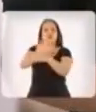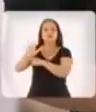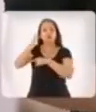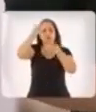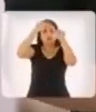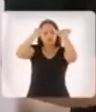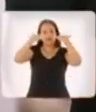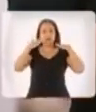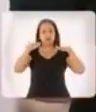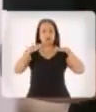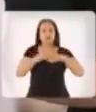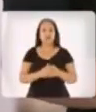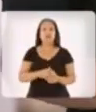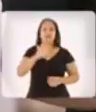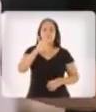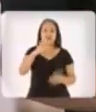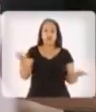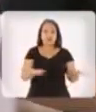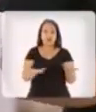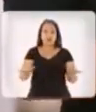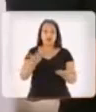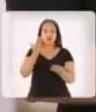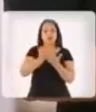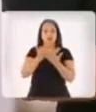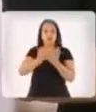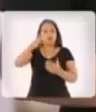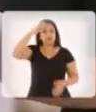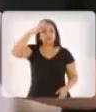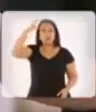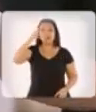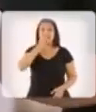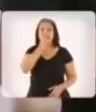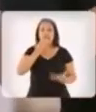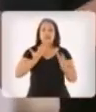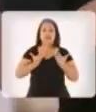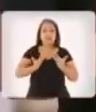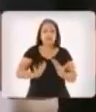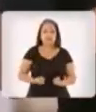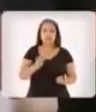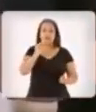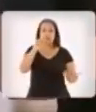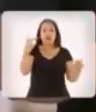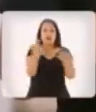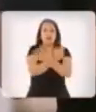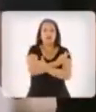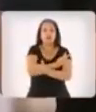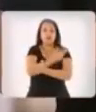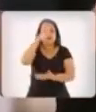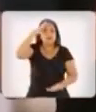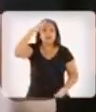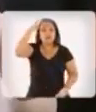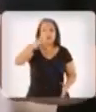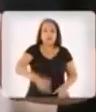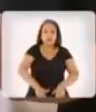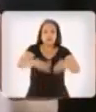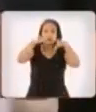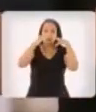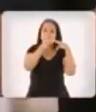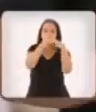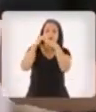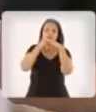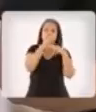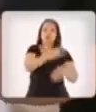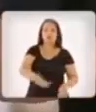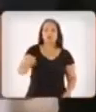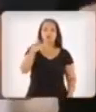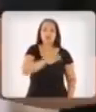educação em nossa cidade vive uma triste realidade. Logo, a educação, que é o principal instrumento para dar oportunidades iguais às